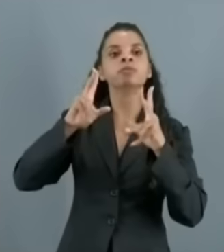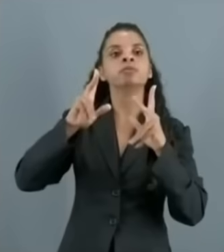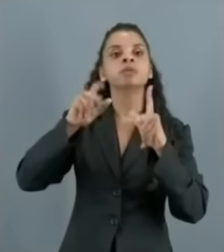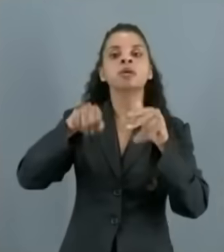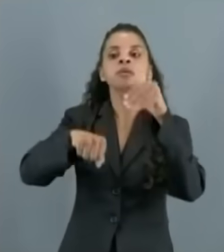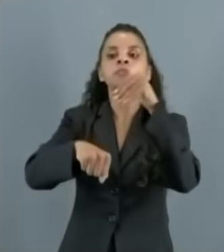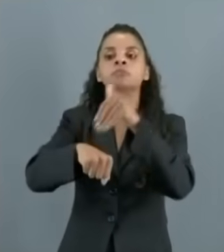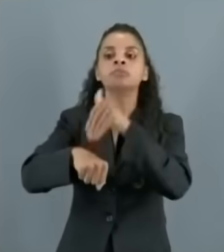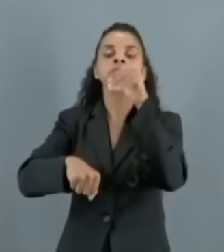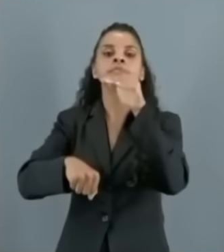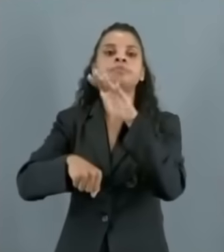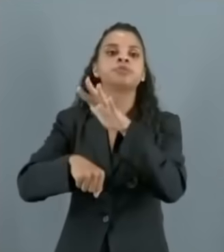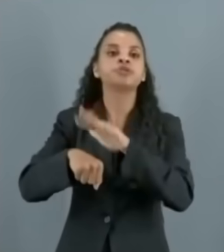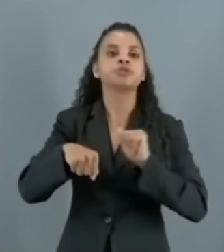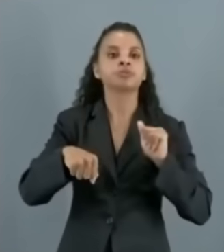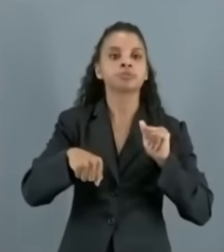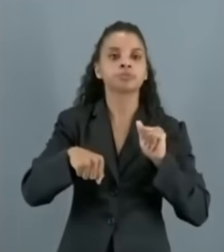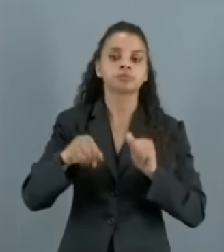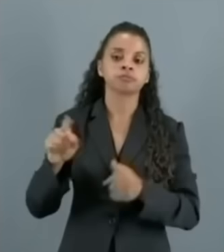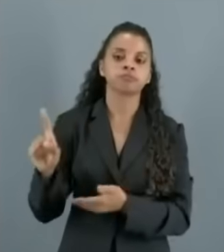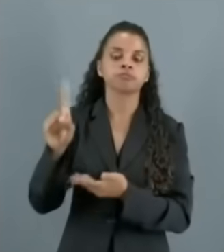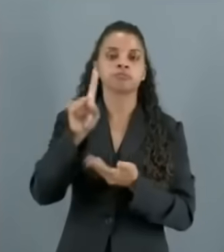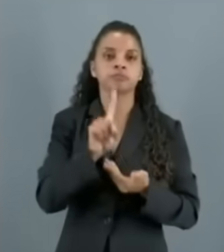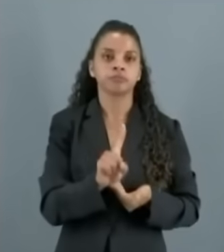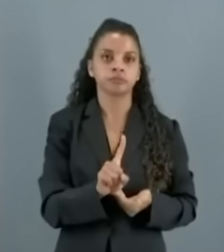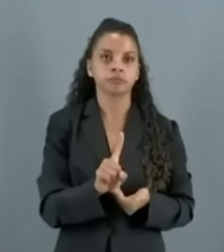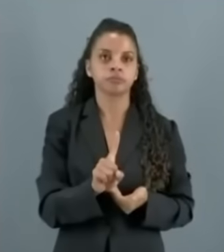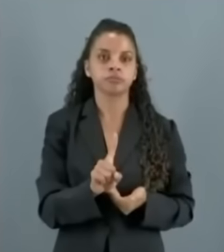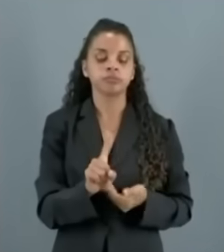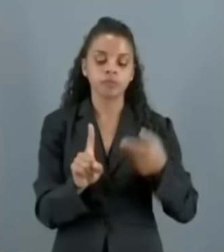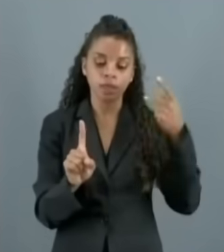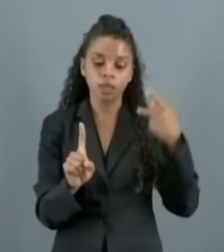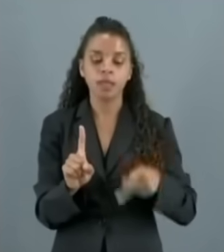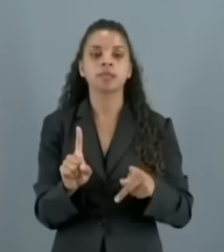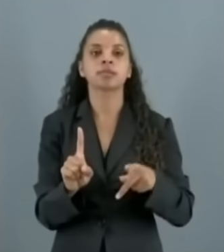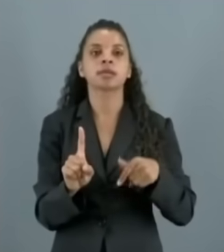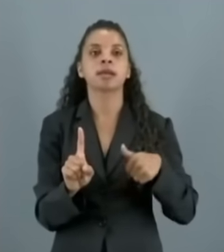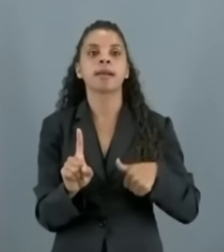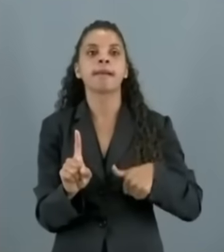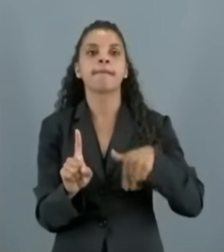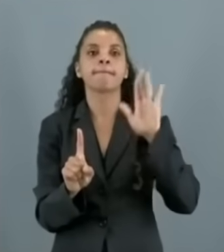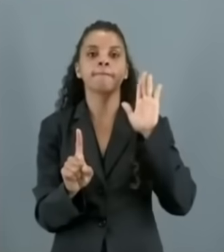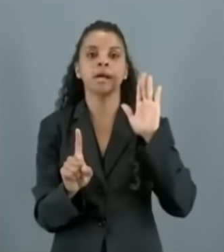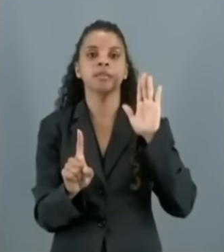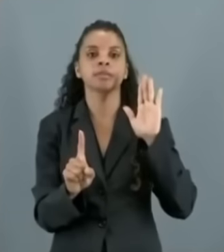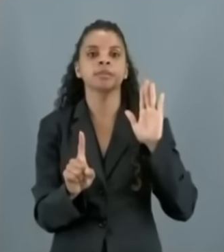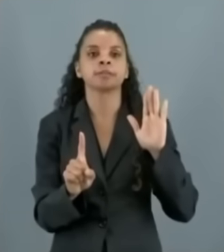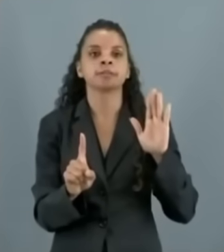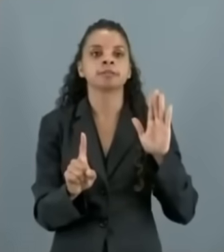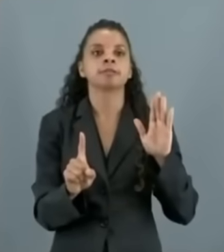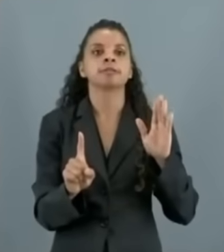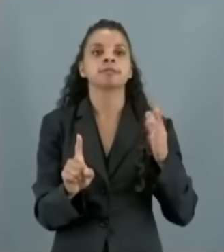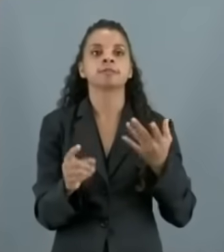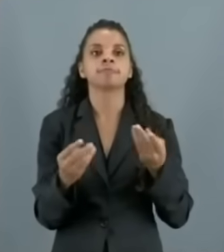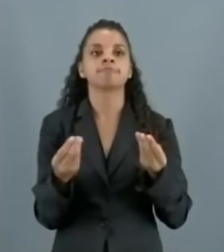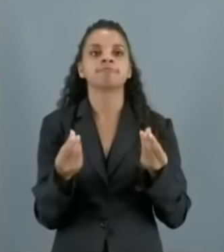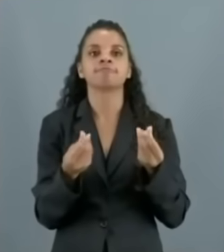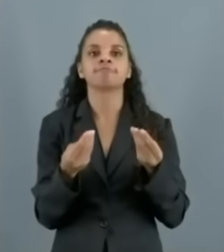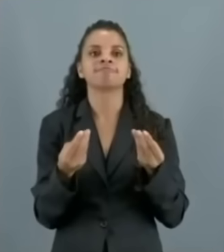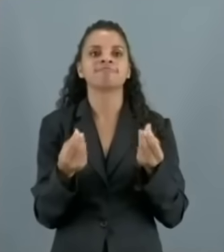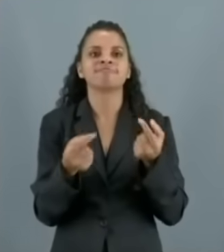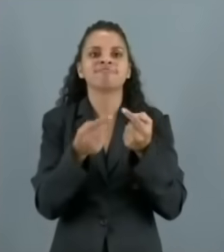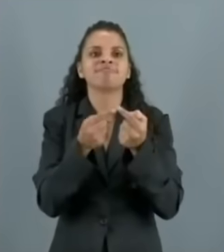esta comissão, eu diria que esta é a convocação mais provocadora e fora de nexo que já